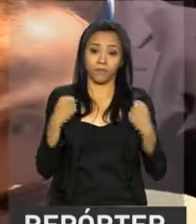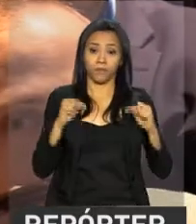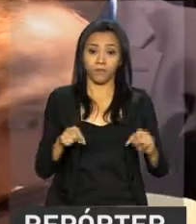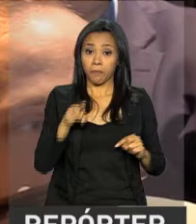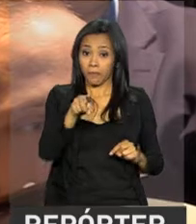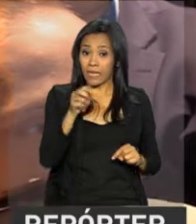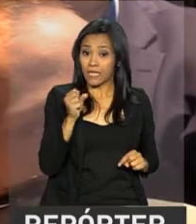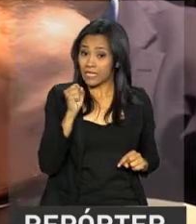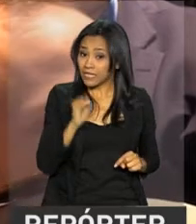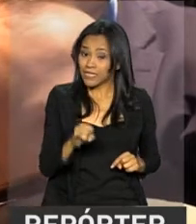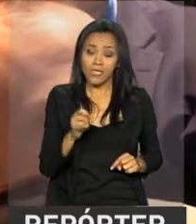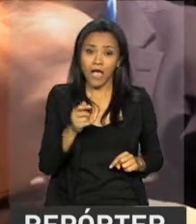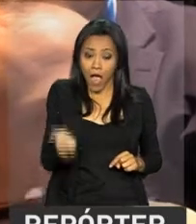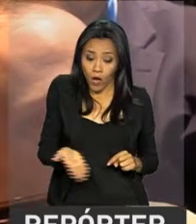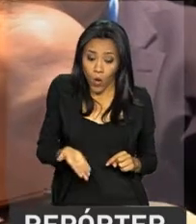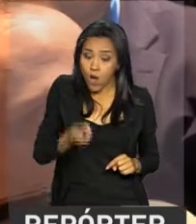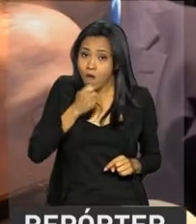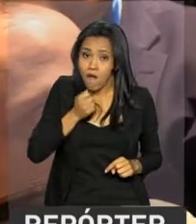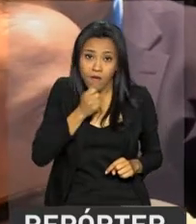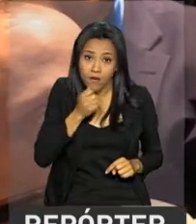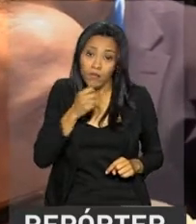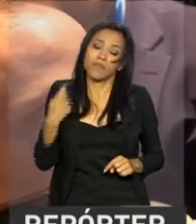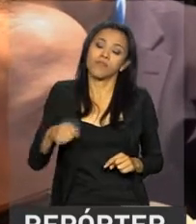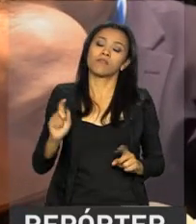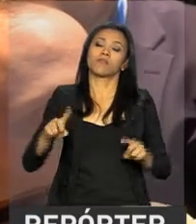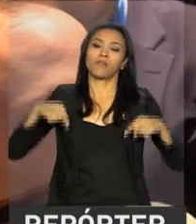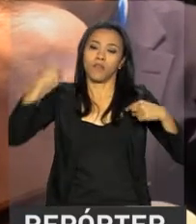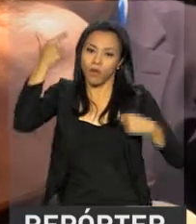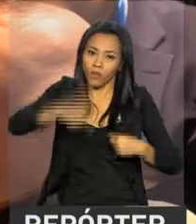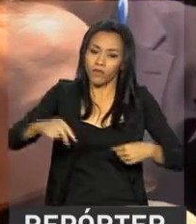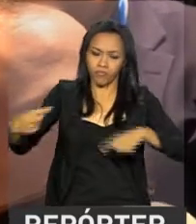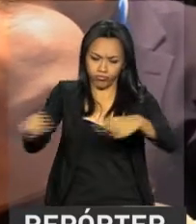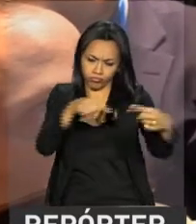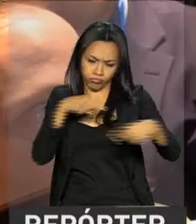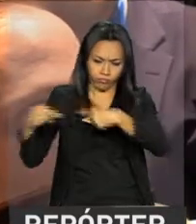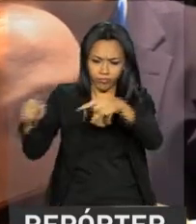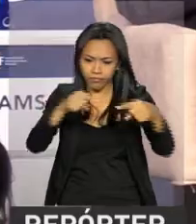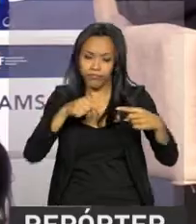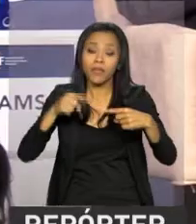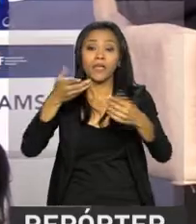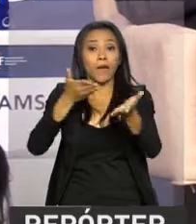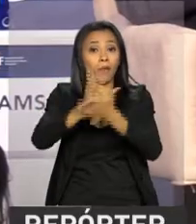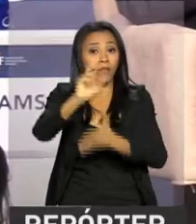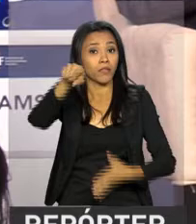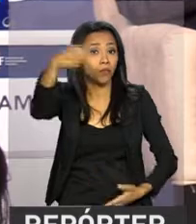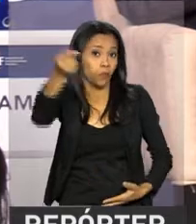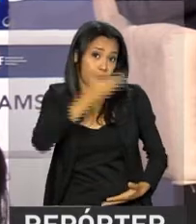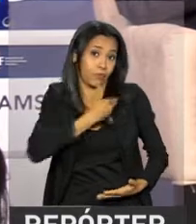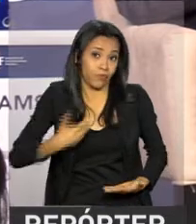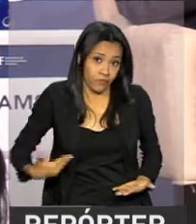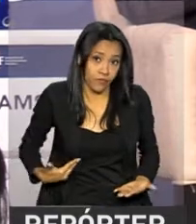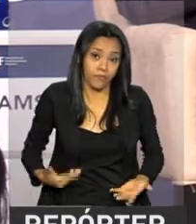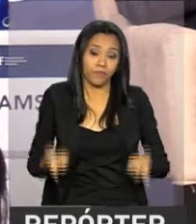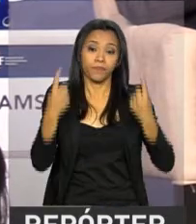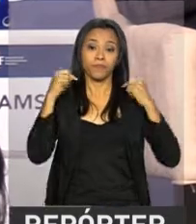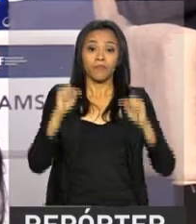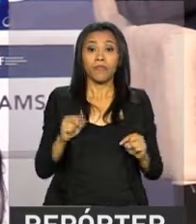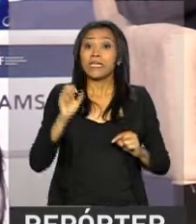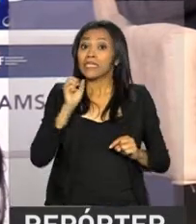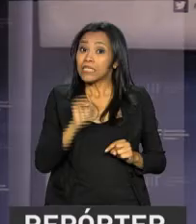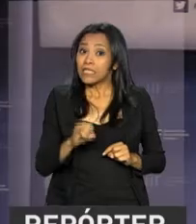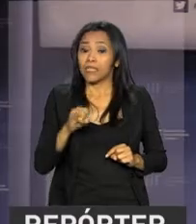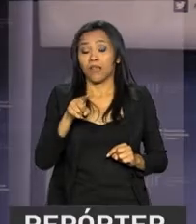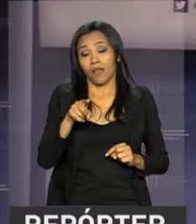por exemplo aprovado agora terá que ser discutida e aprovada no próximo governo ainda segundo o ministro caso a reforma